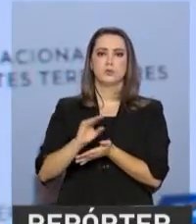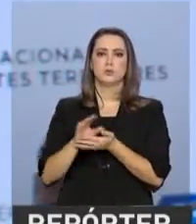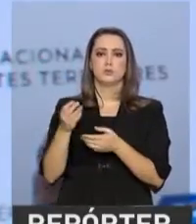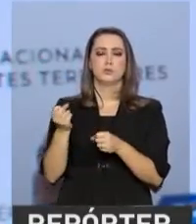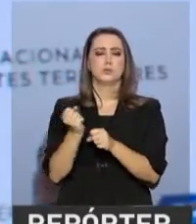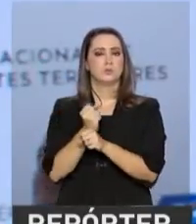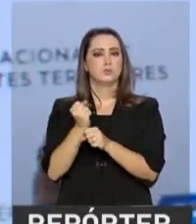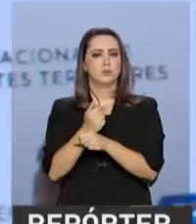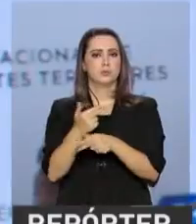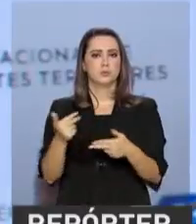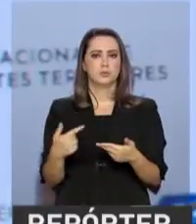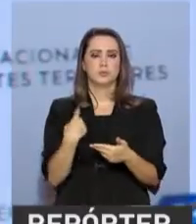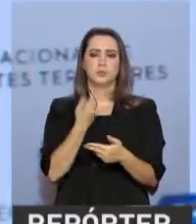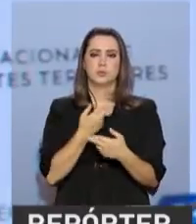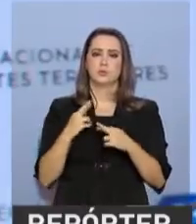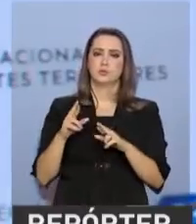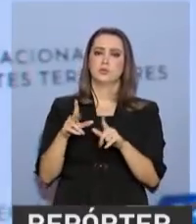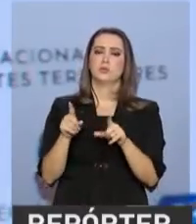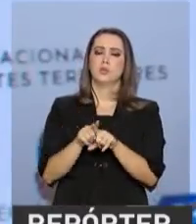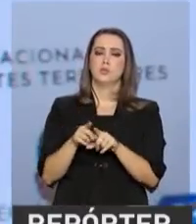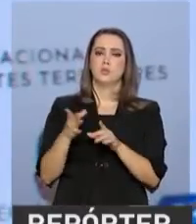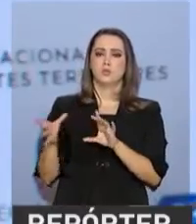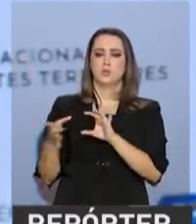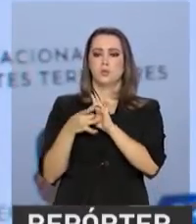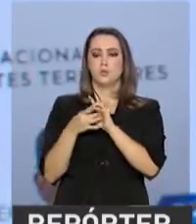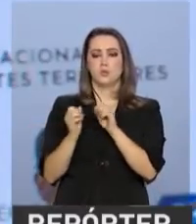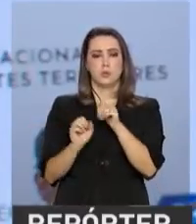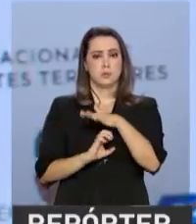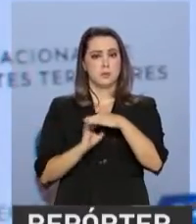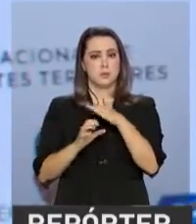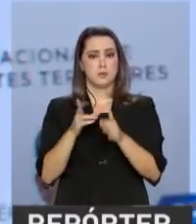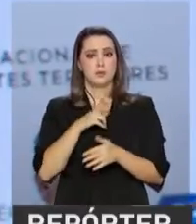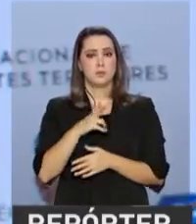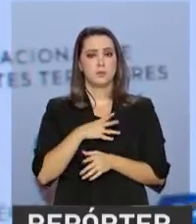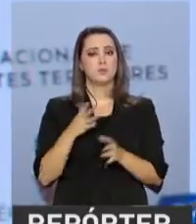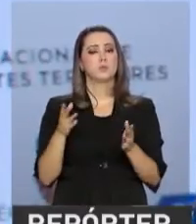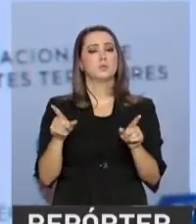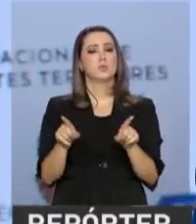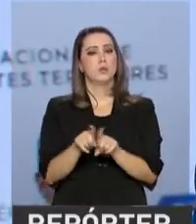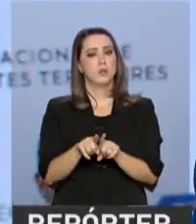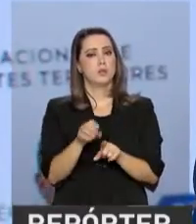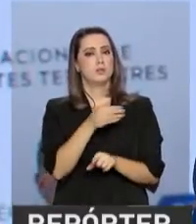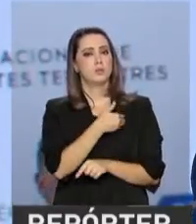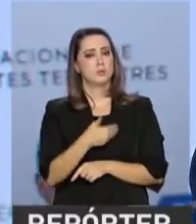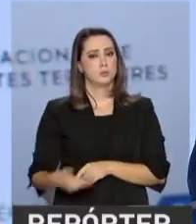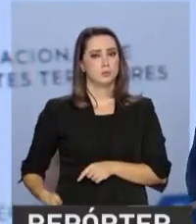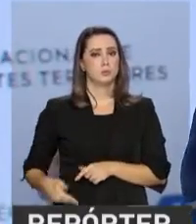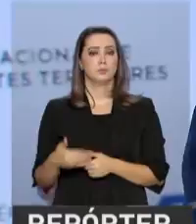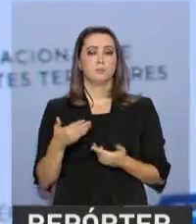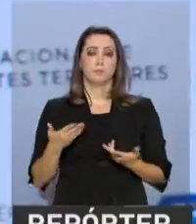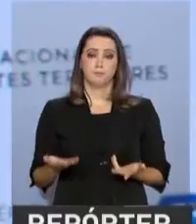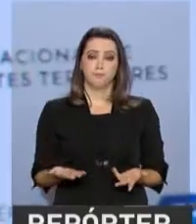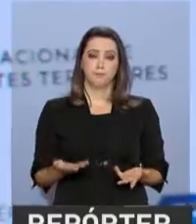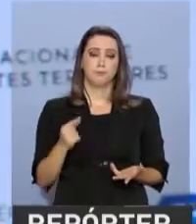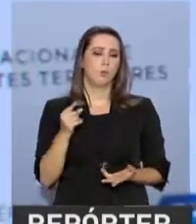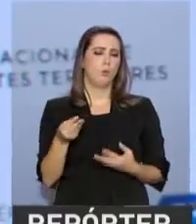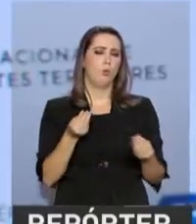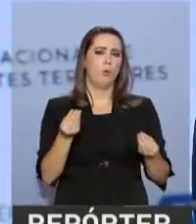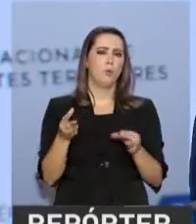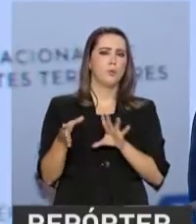infraestrutura se nós não estabelecemos parcerias firmes e duradouras com o setor privado e pra que a gente